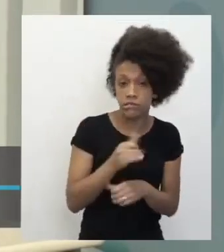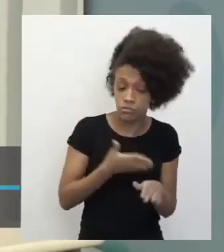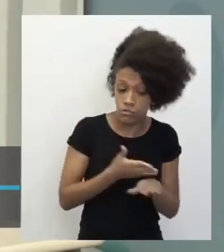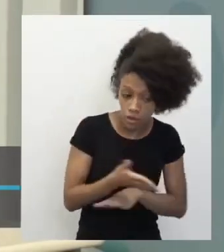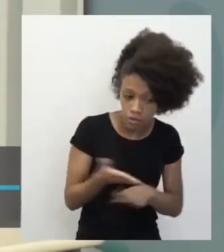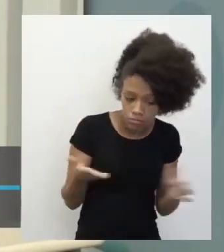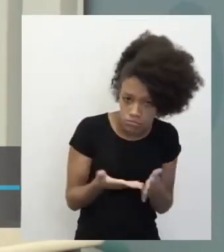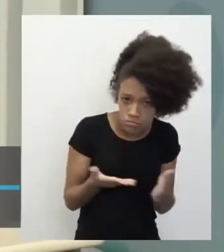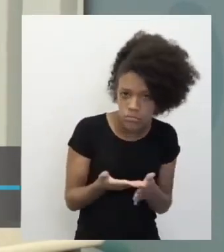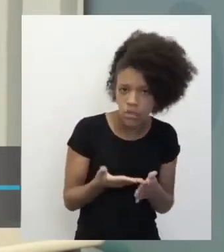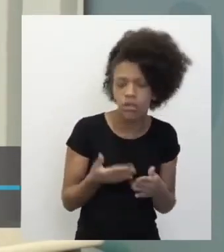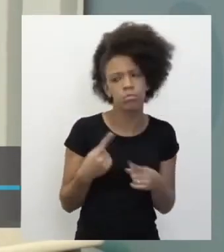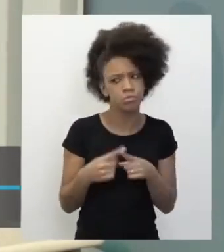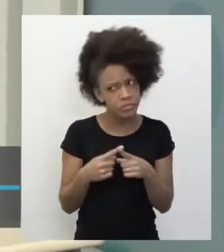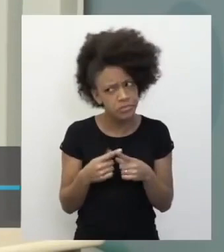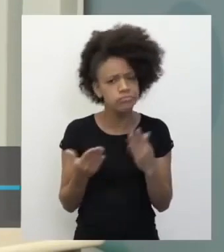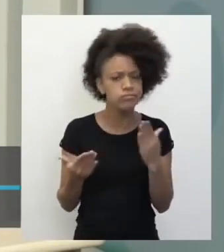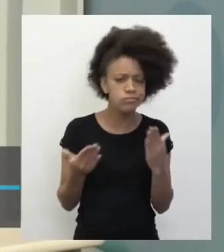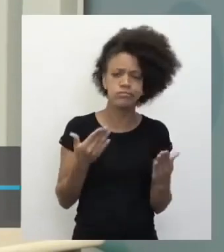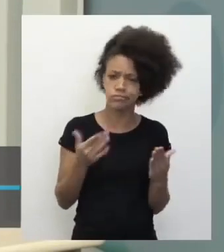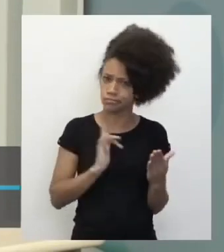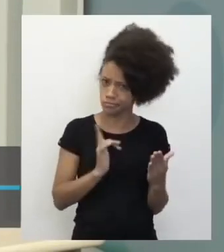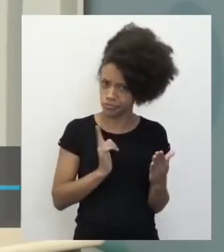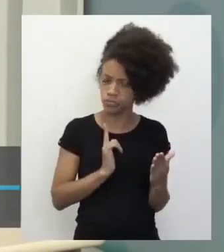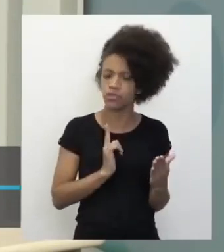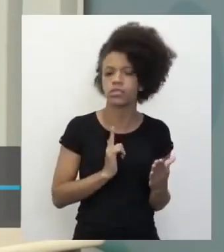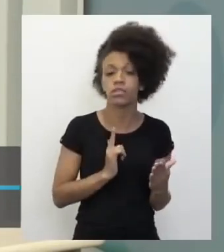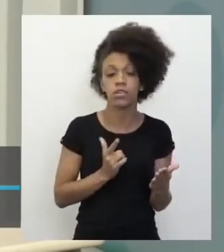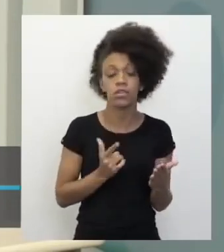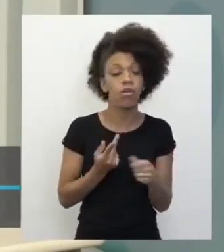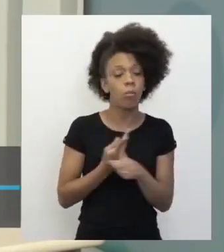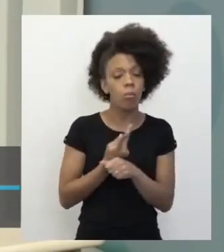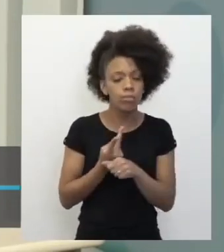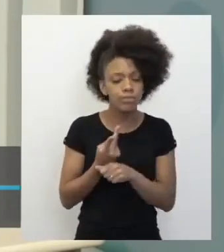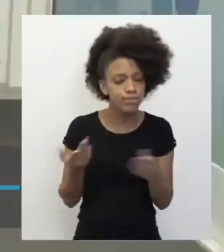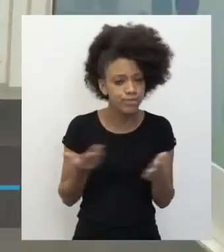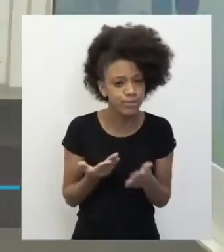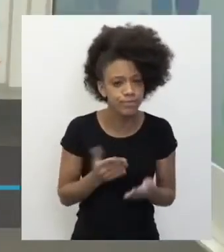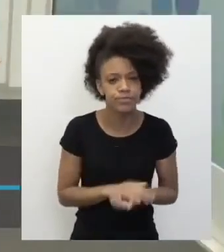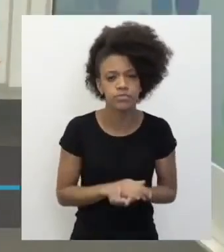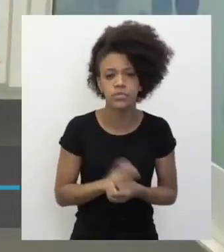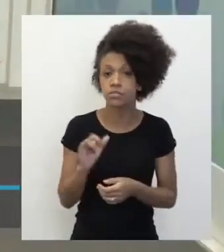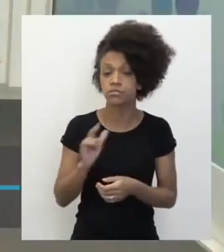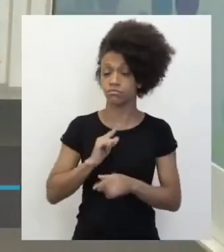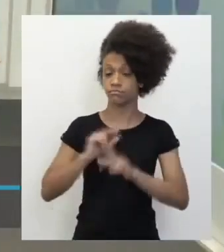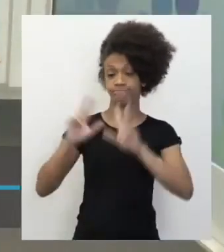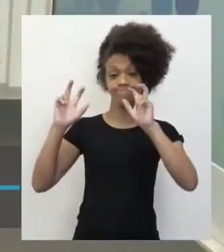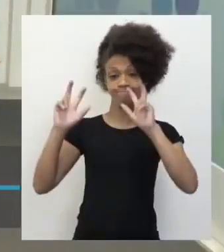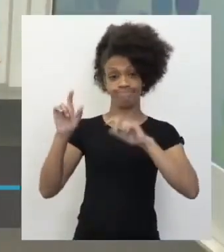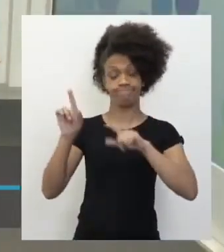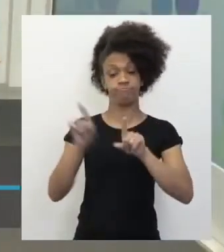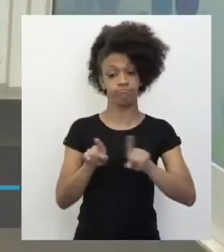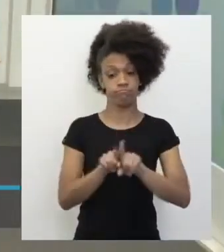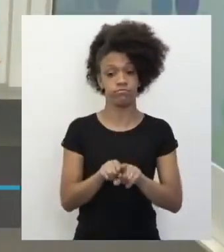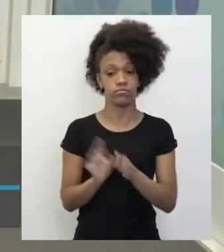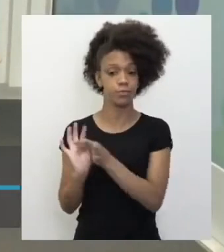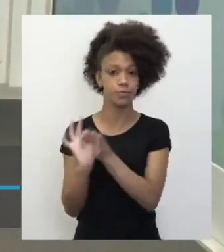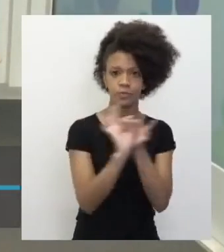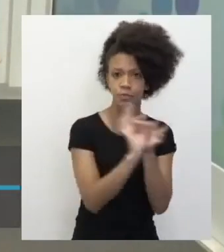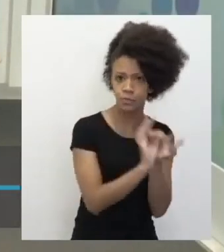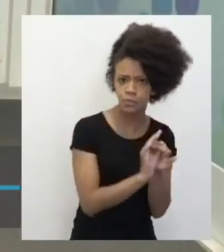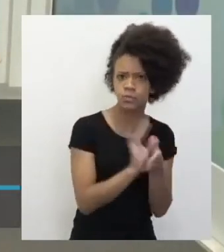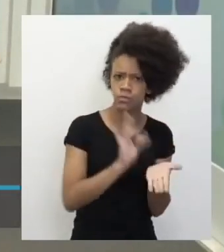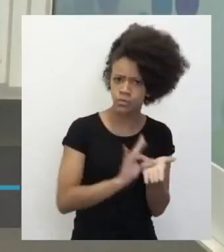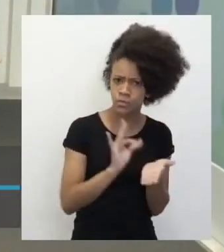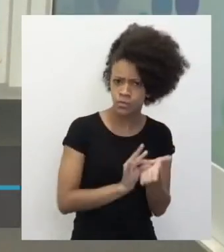relevante, então vamos buscar essa relevância a partir de agora. Então, se tem um tema também, isso é claro, porque ele tem que relacionar com a